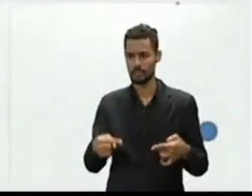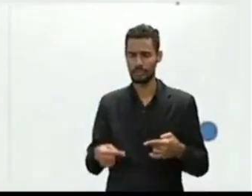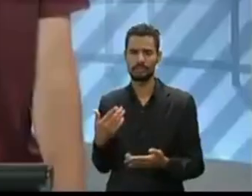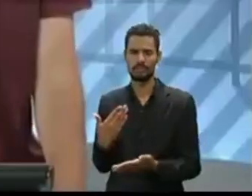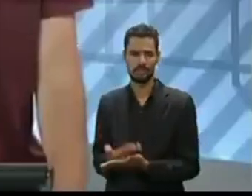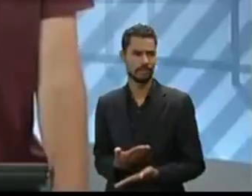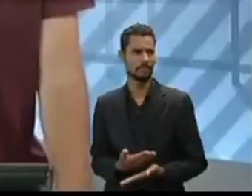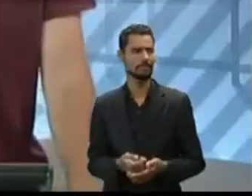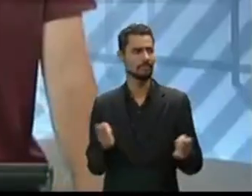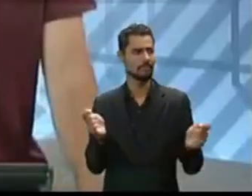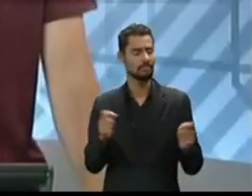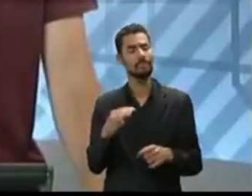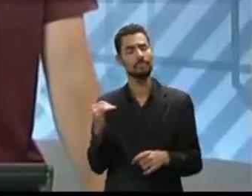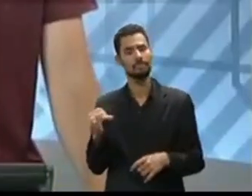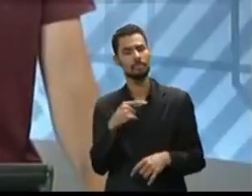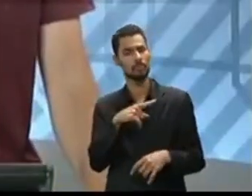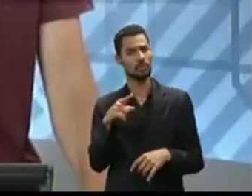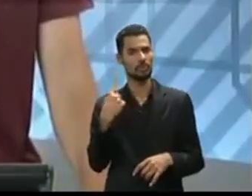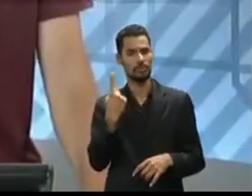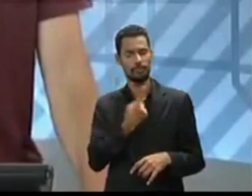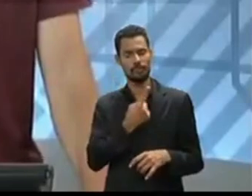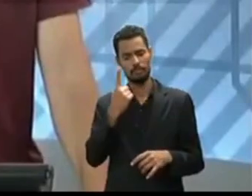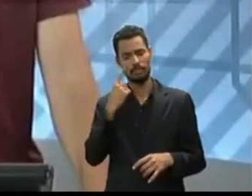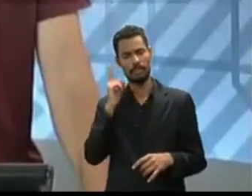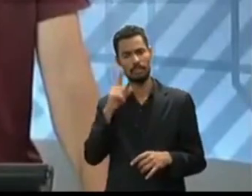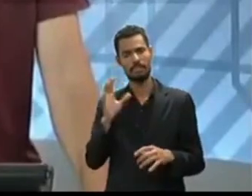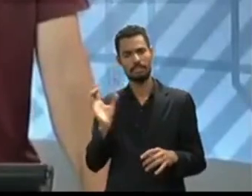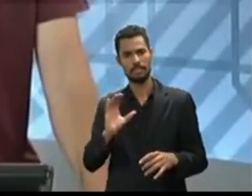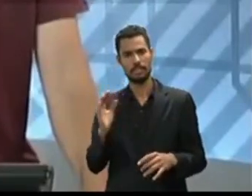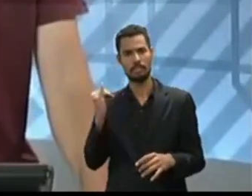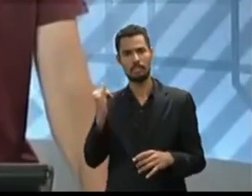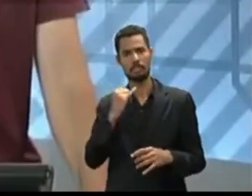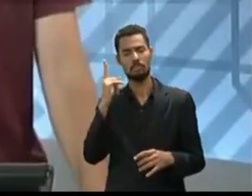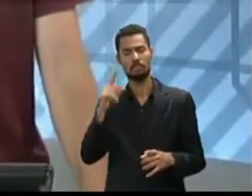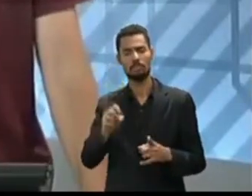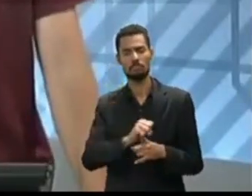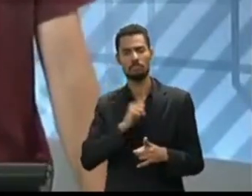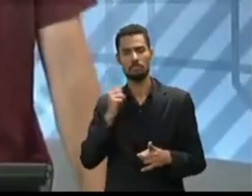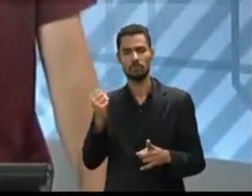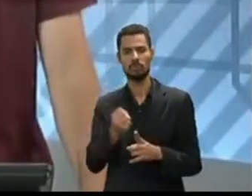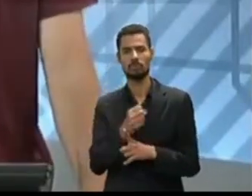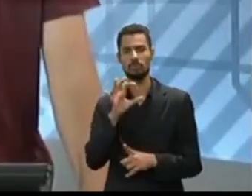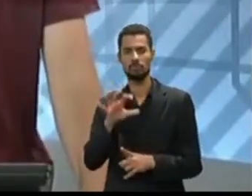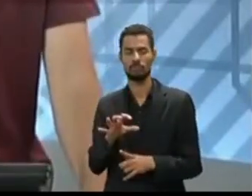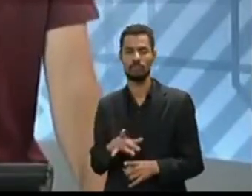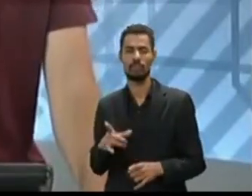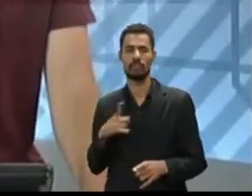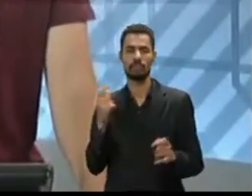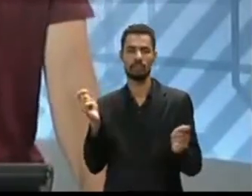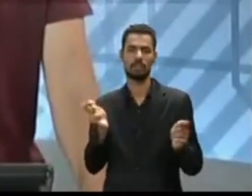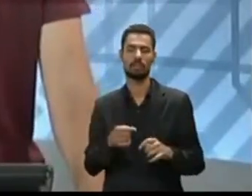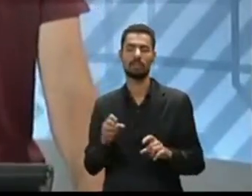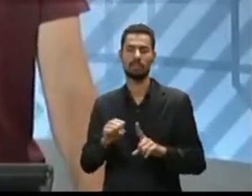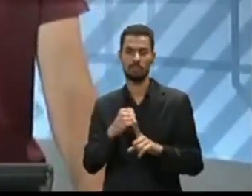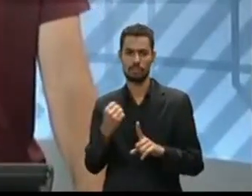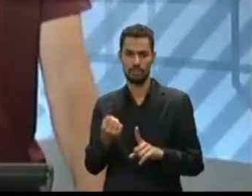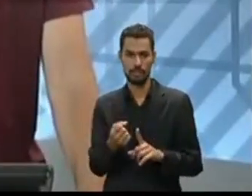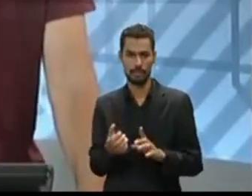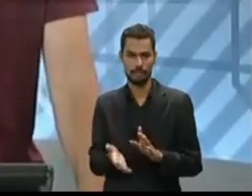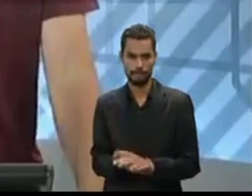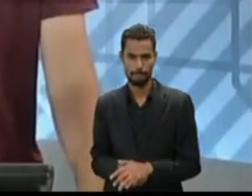tá? Mas é importante a gente ver o papel da ciência nisso e como a sociedade vai interagir com a ciência com a sociedade,